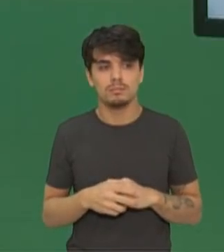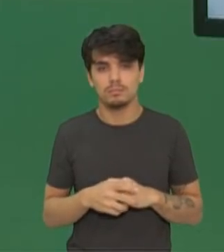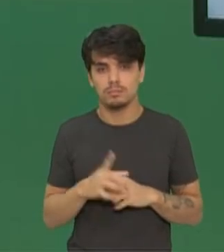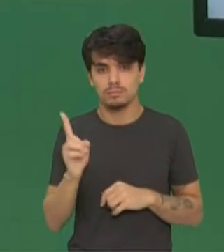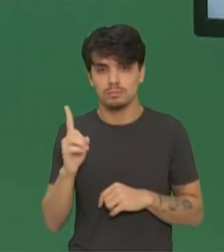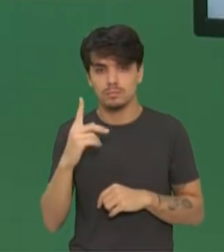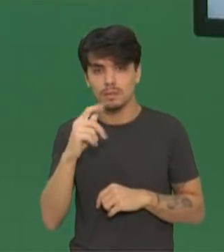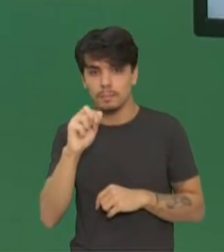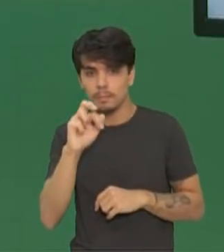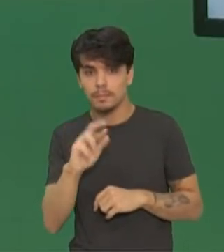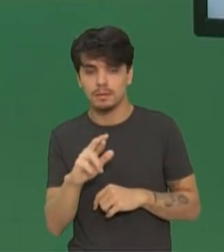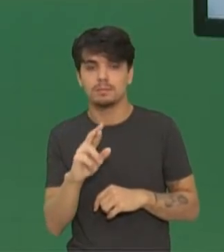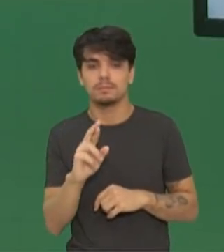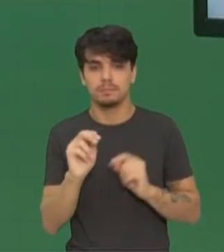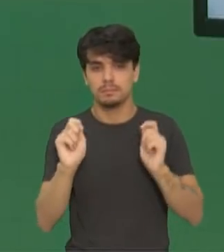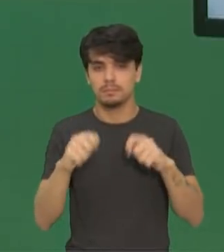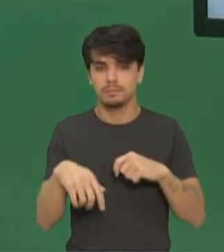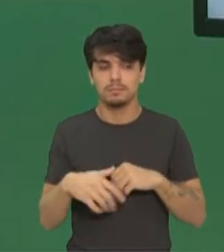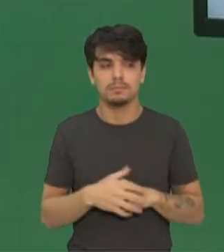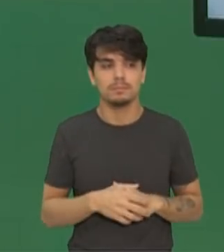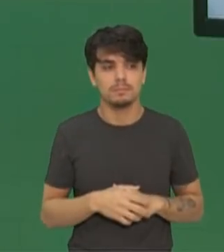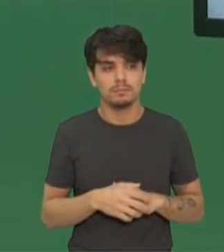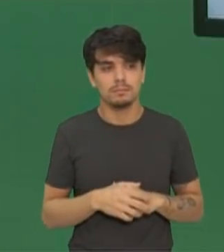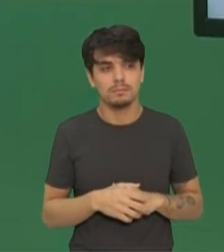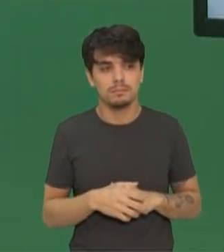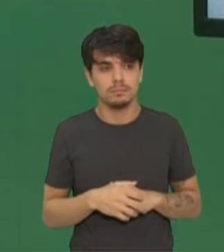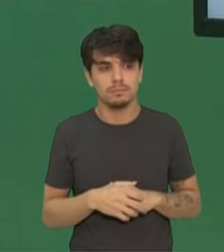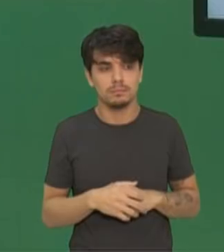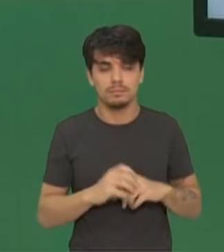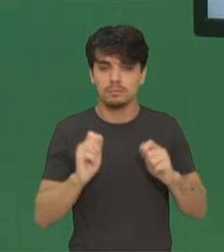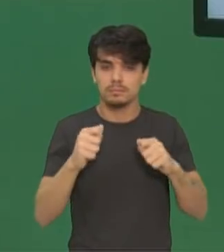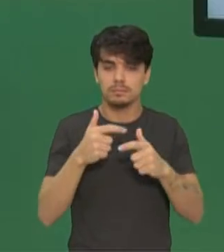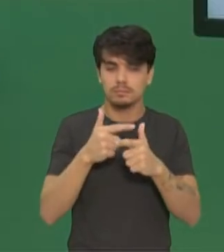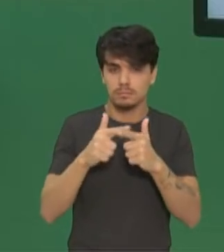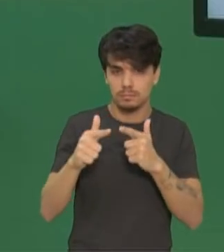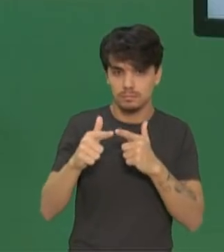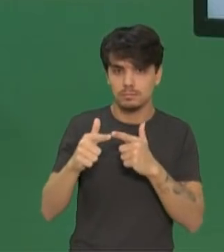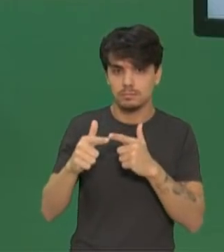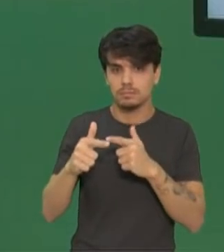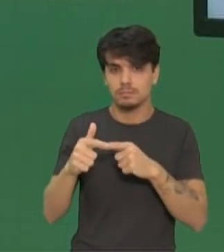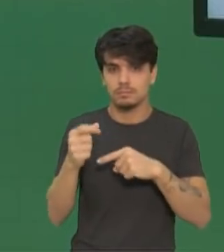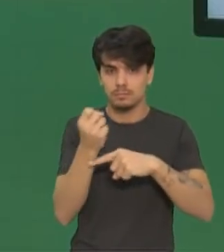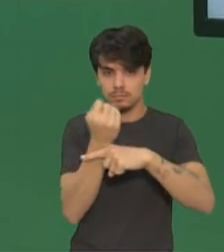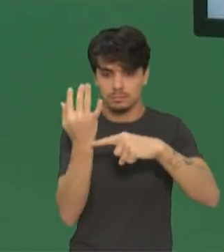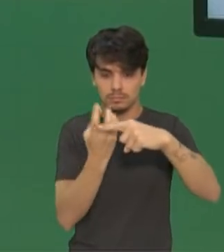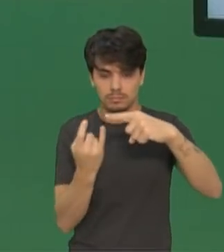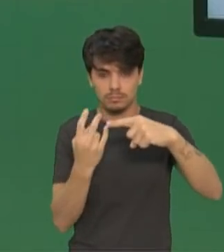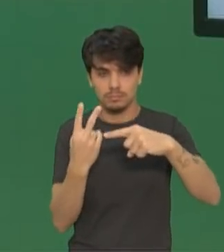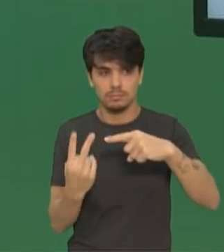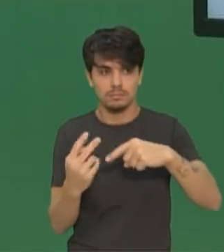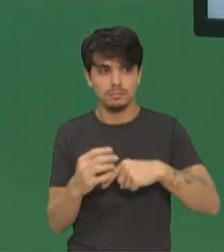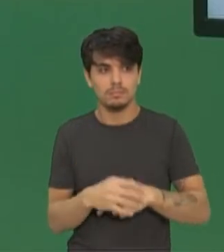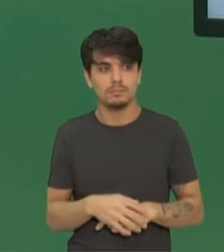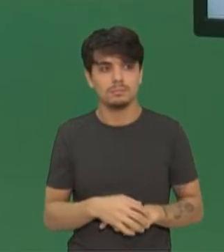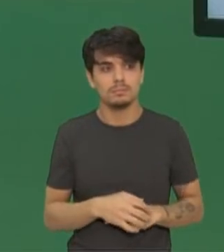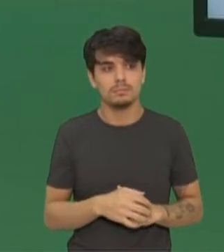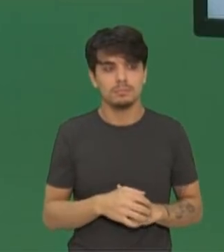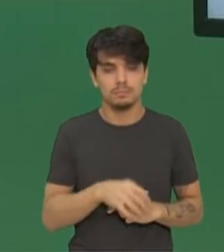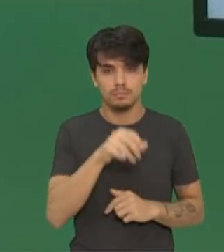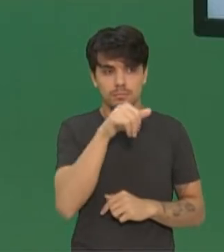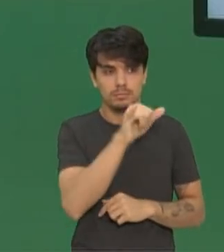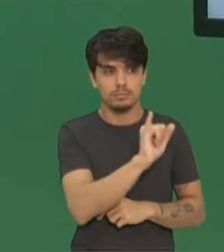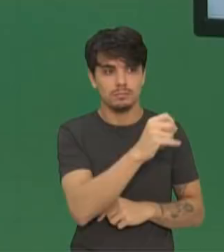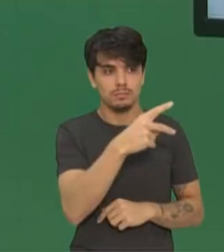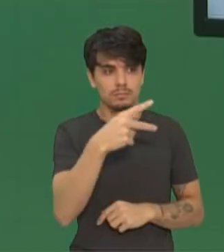pares, né? Então, aqui nós vamos dividir essa fração por 2 e aqui também. Simplificar,